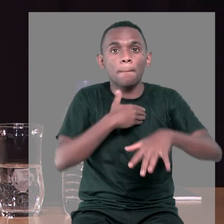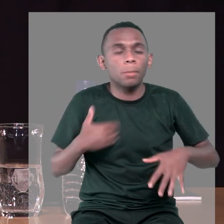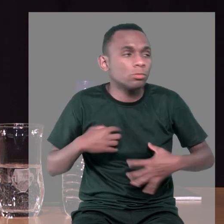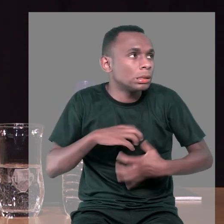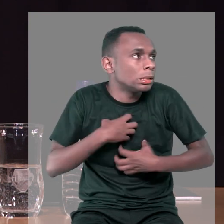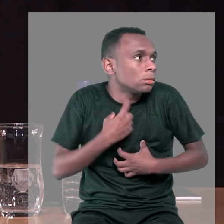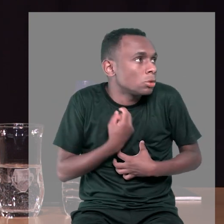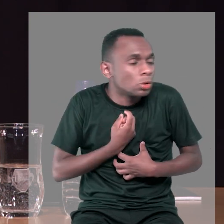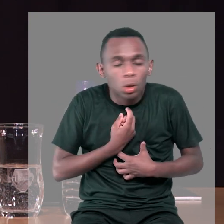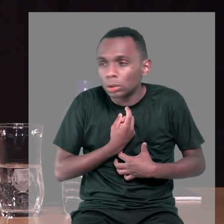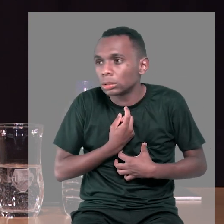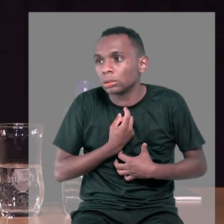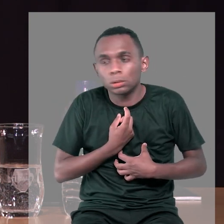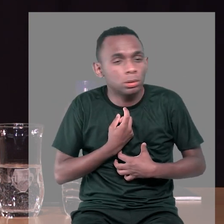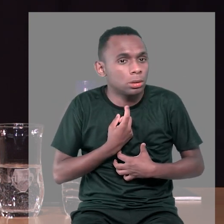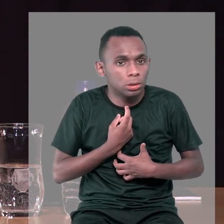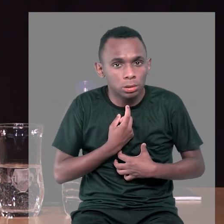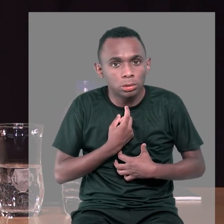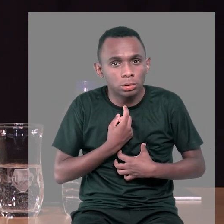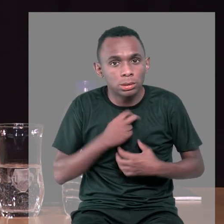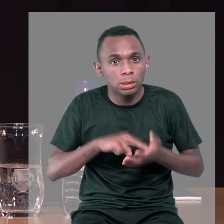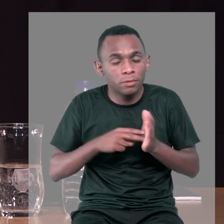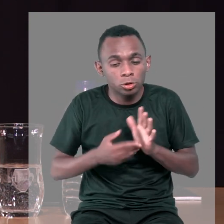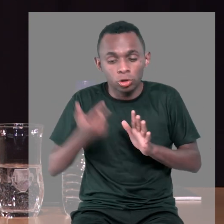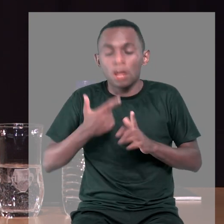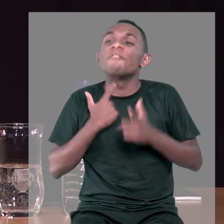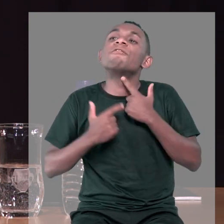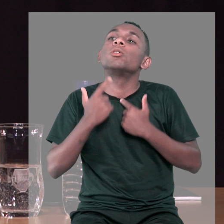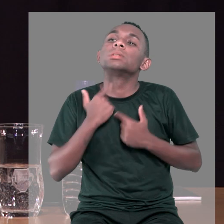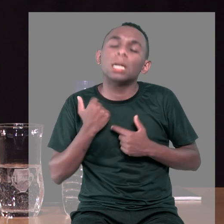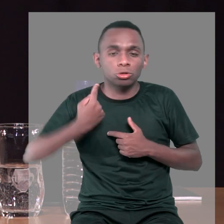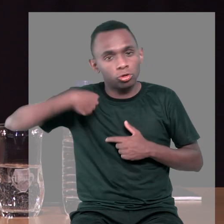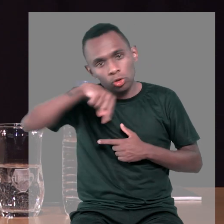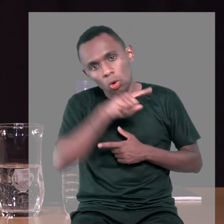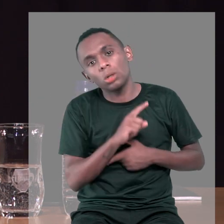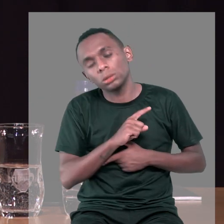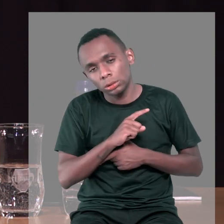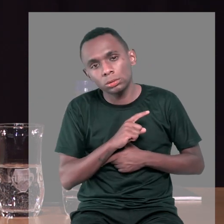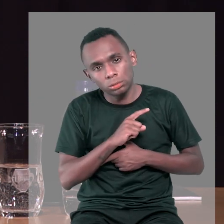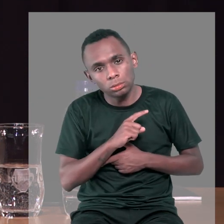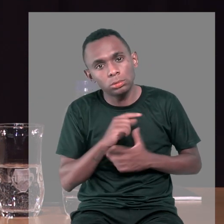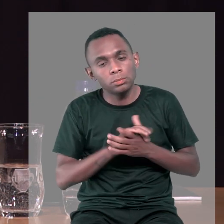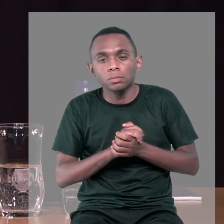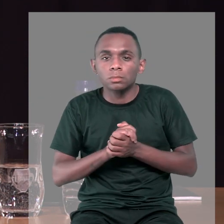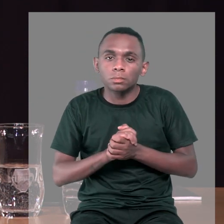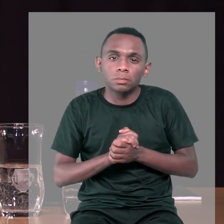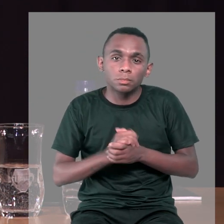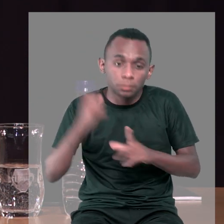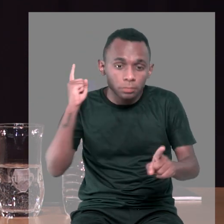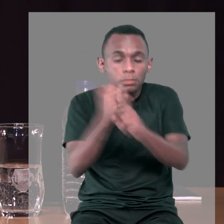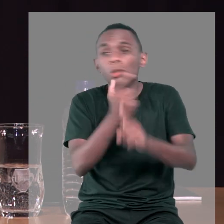é, fundamentalmente, o sentimento do desamparo. Então, essa é a sua consequência política imediata, não é?